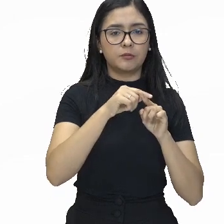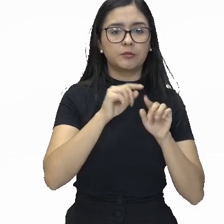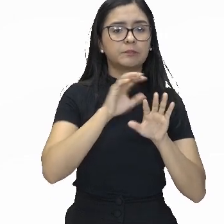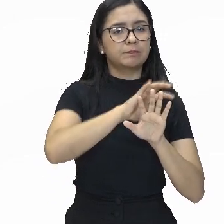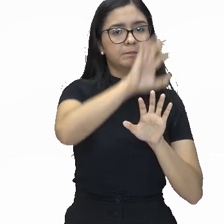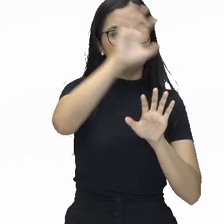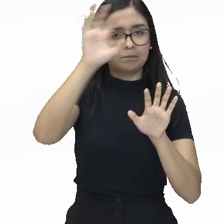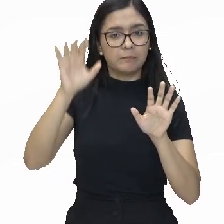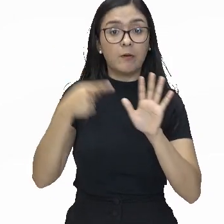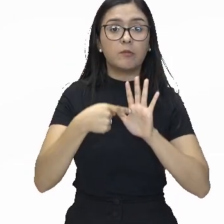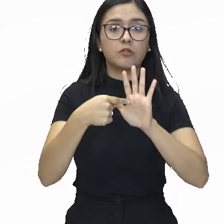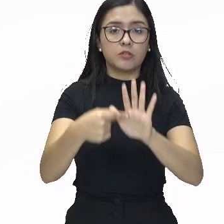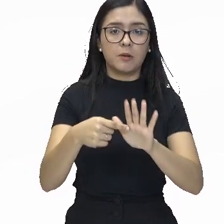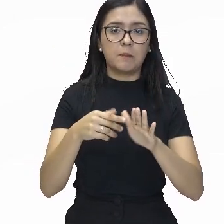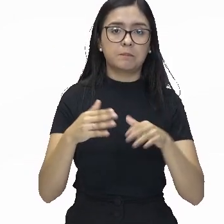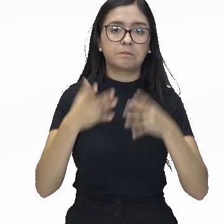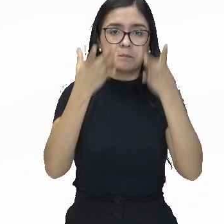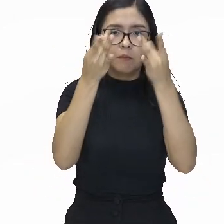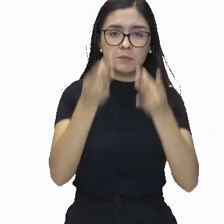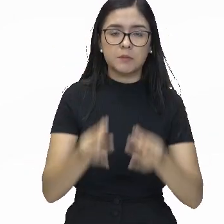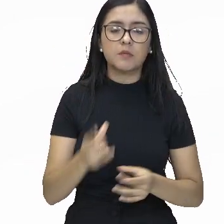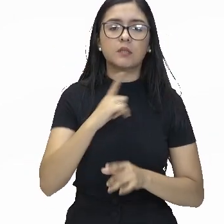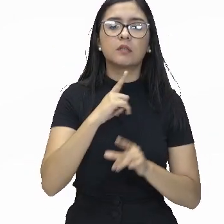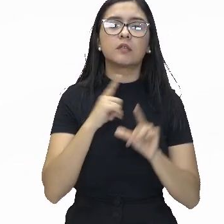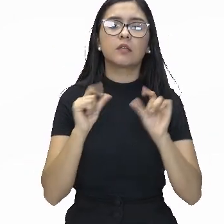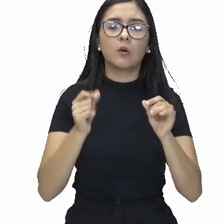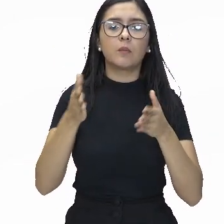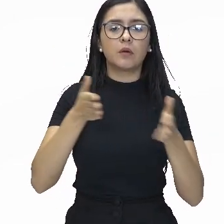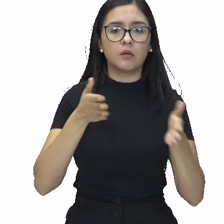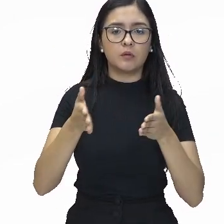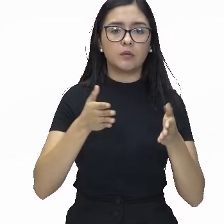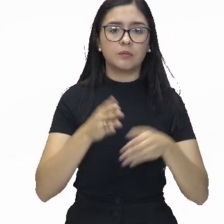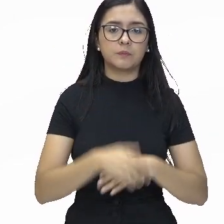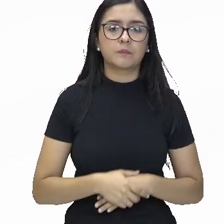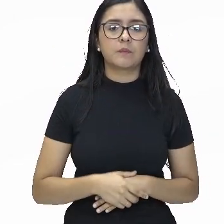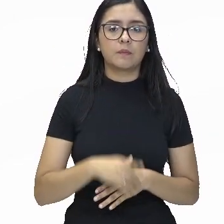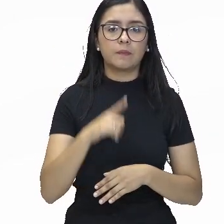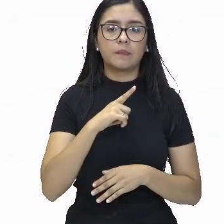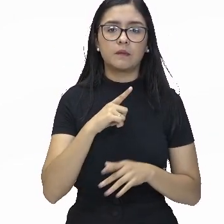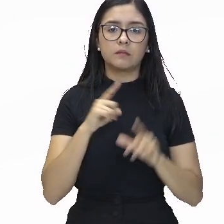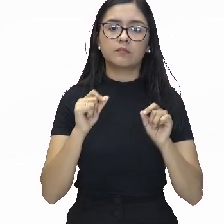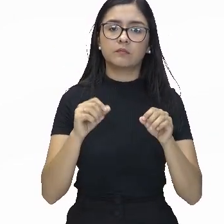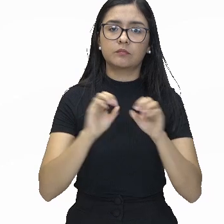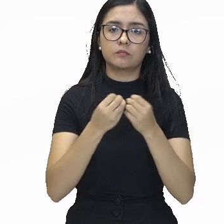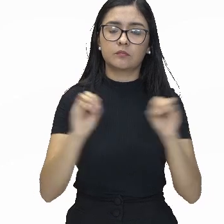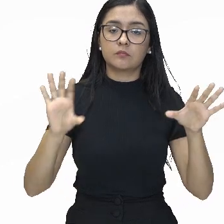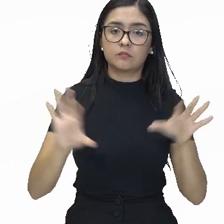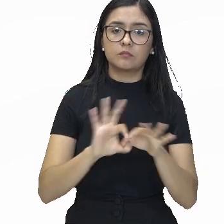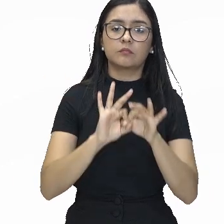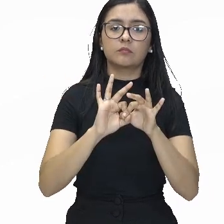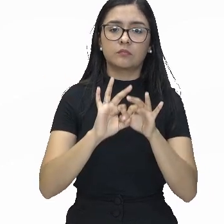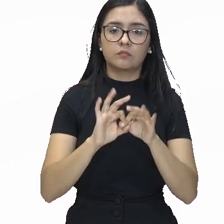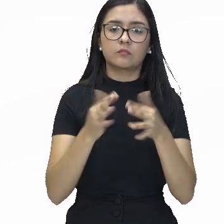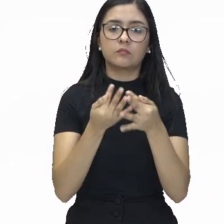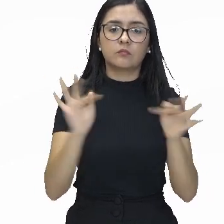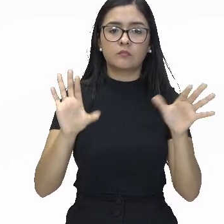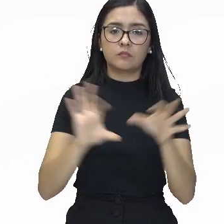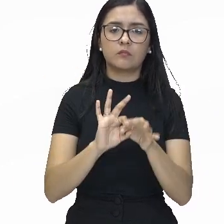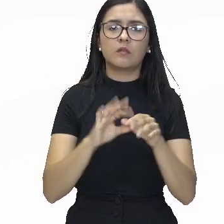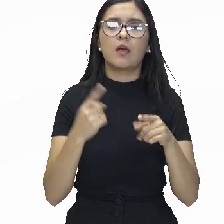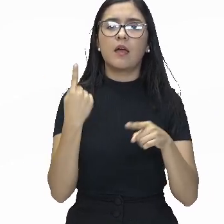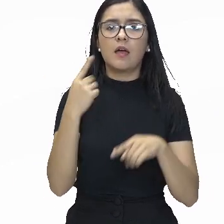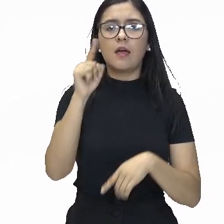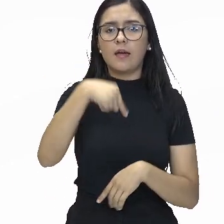vai mostrar melhor. Então, nós temos aí um período composto por subordinação. É composto por